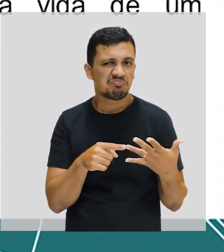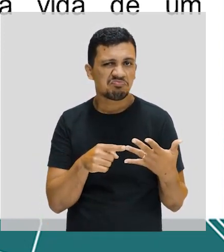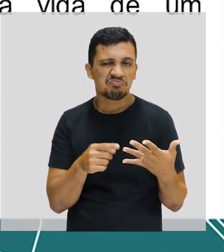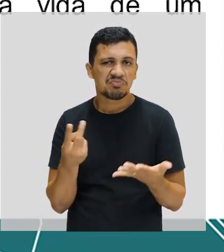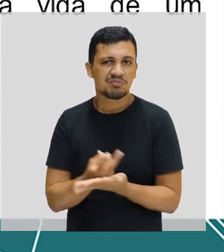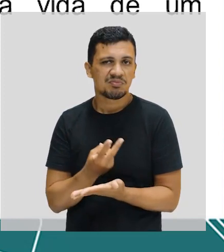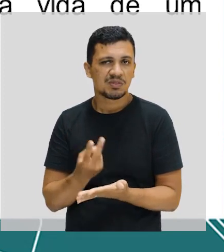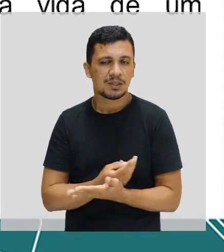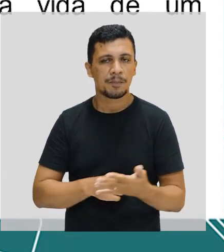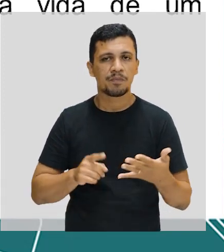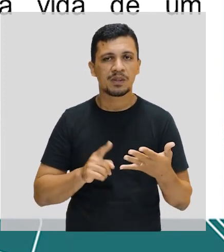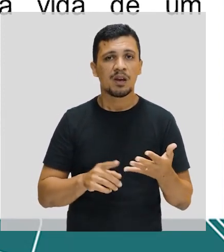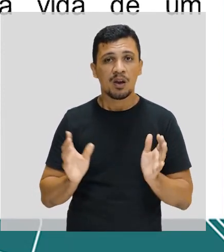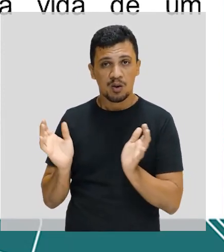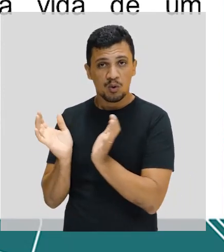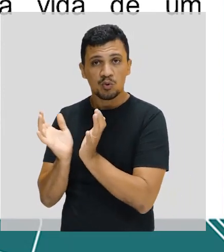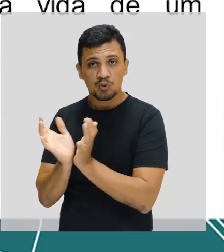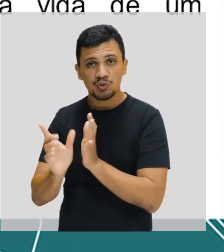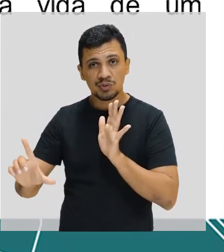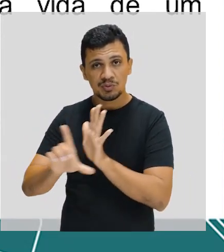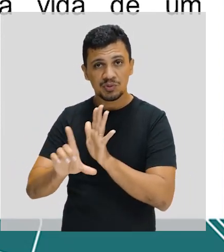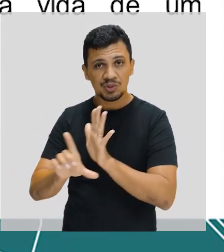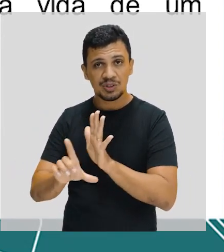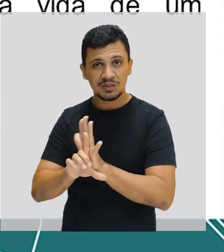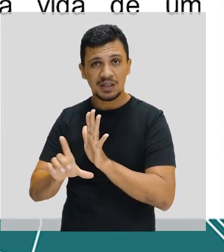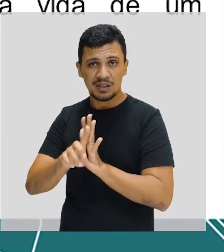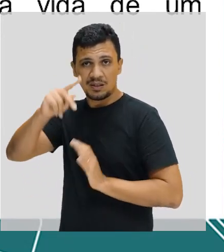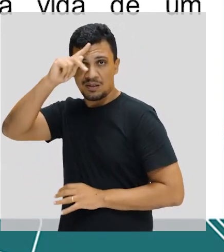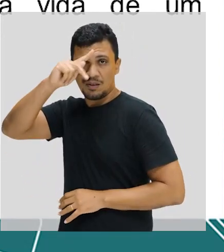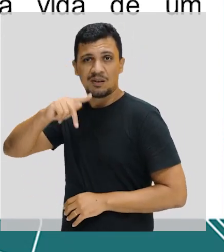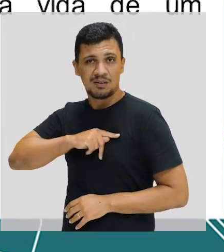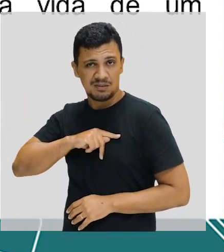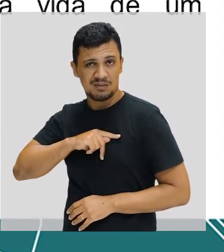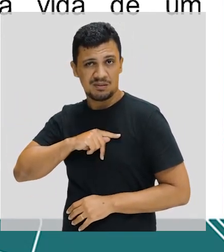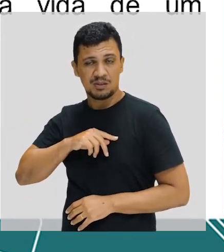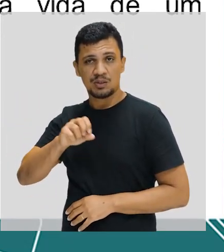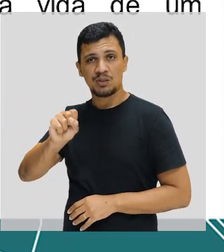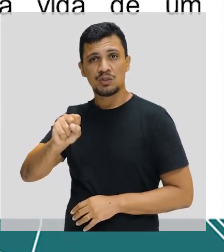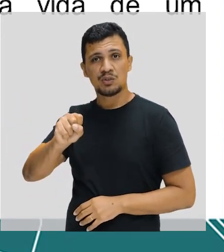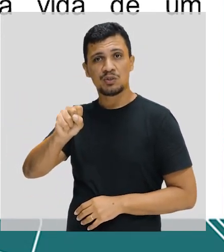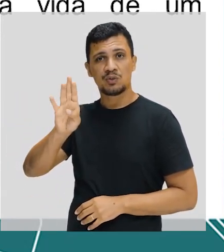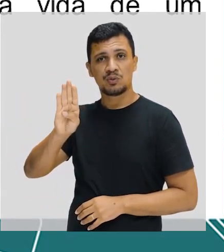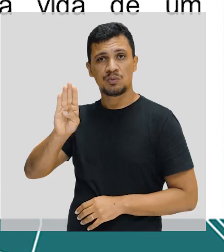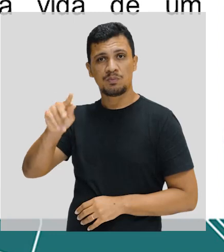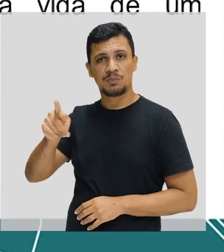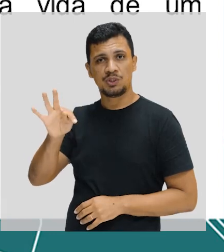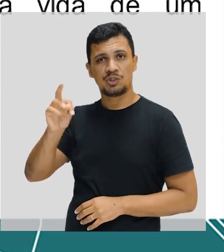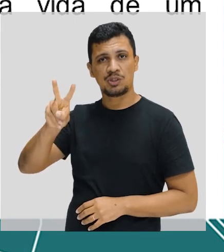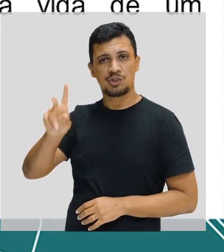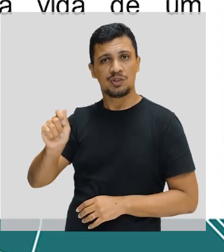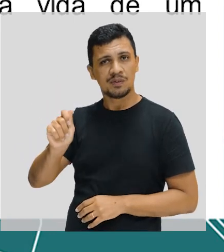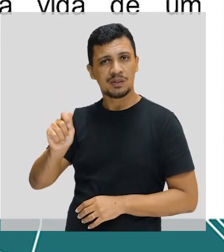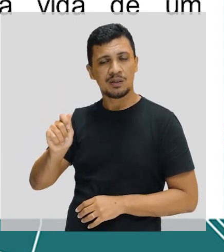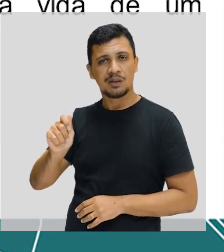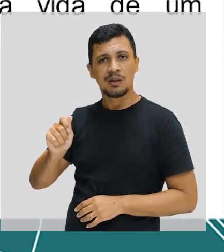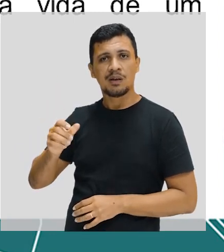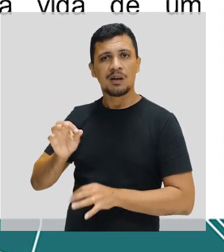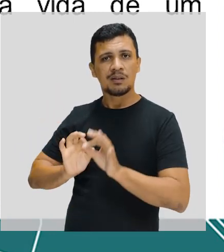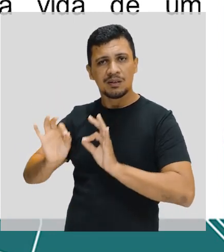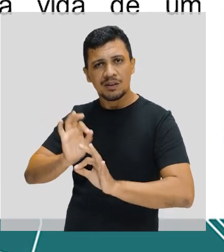conjunto de leis subjetivas. E aí? Para dirigir a vida, né, de um homem, elaborada,